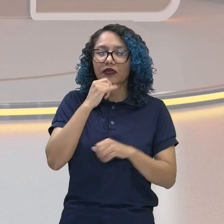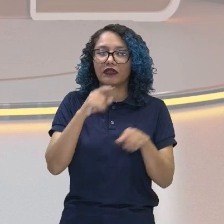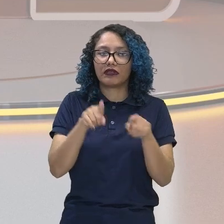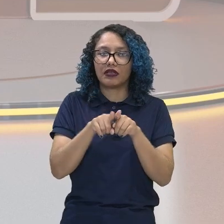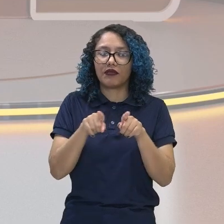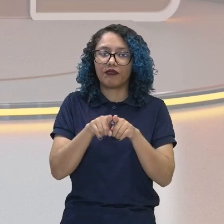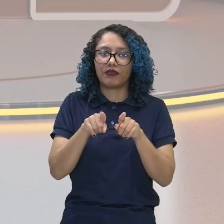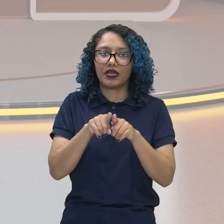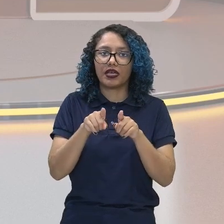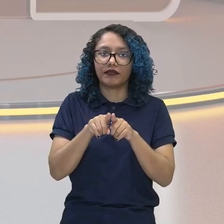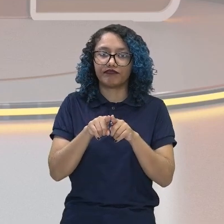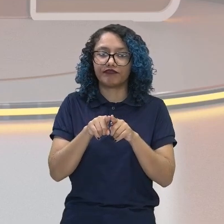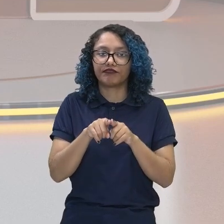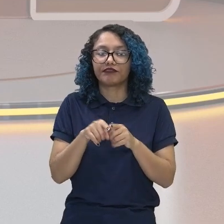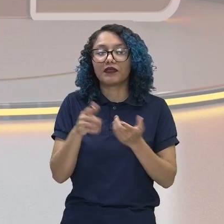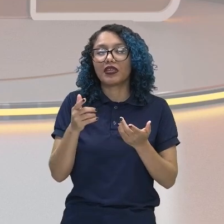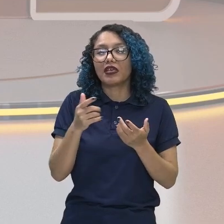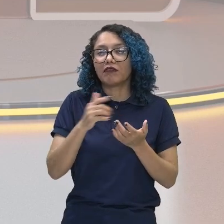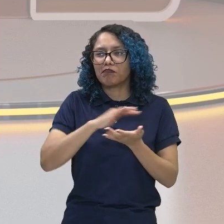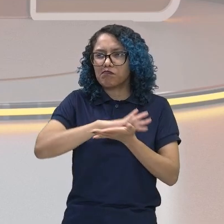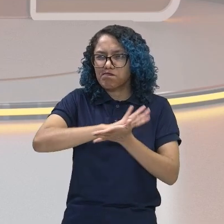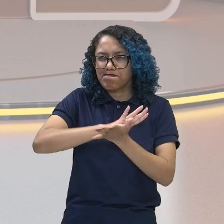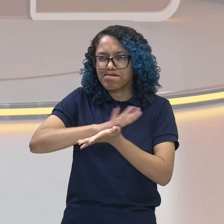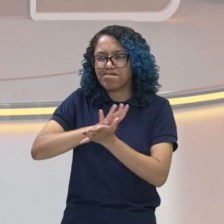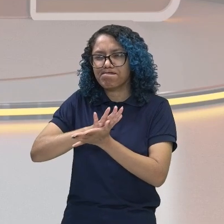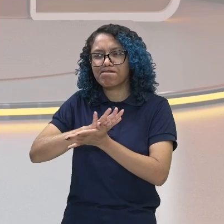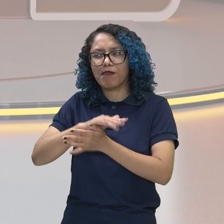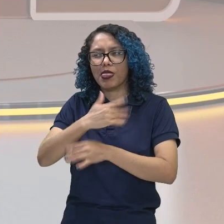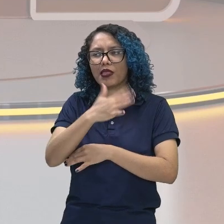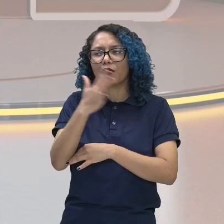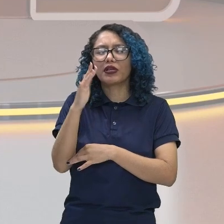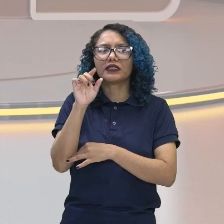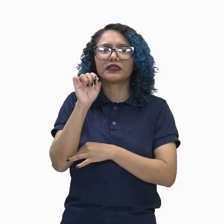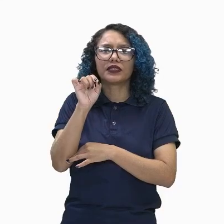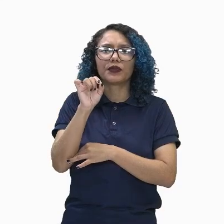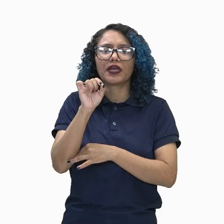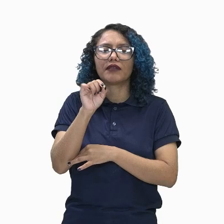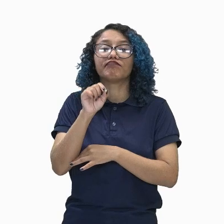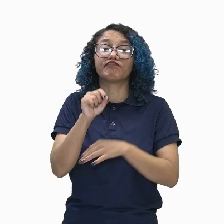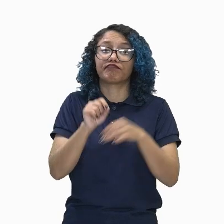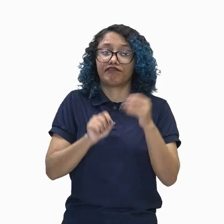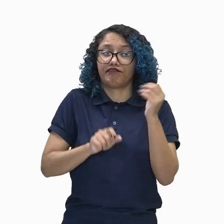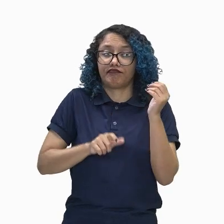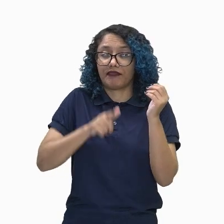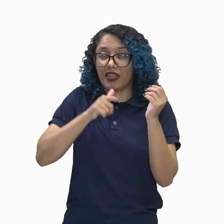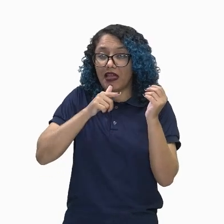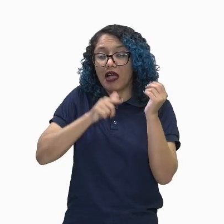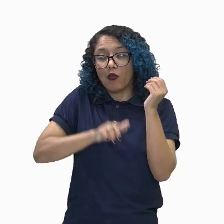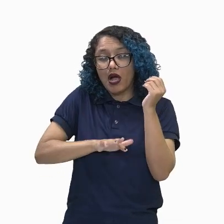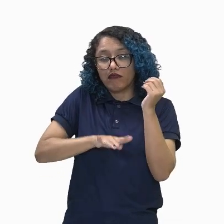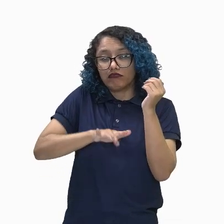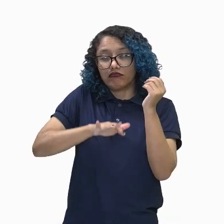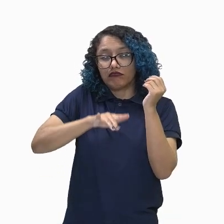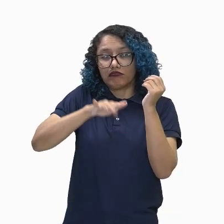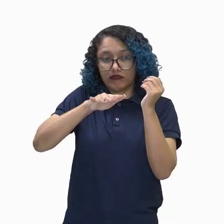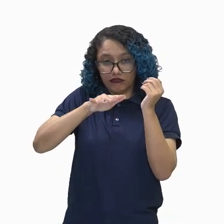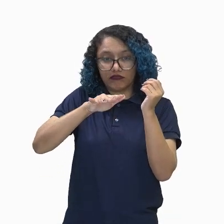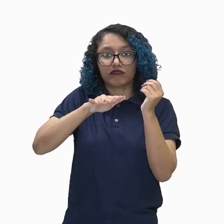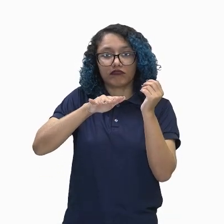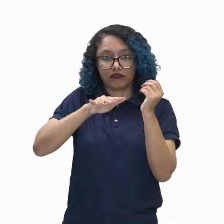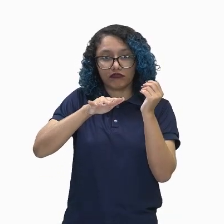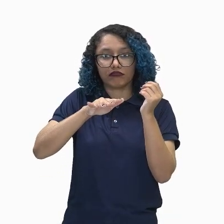desses desastres naturais, gente, vai estar relacionado ao quê? As enchentes, né, provocadas ali